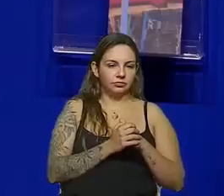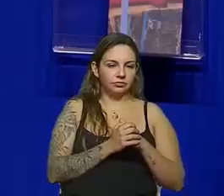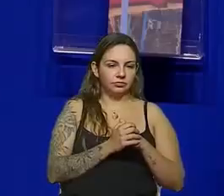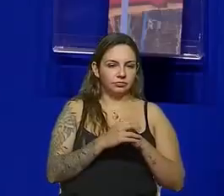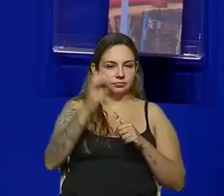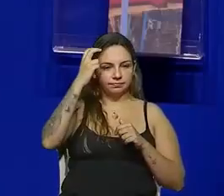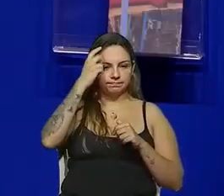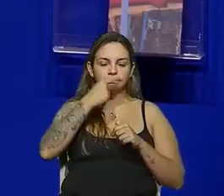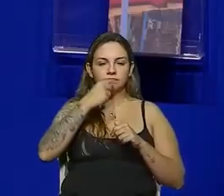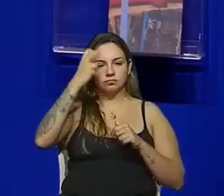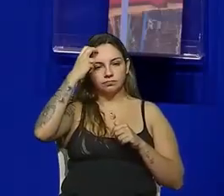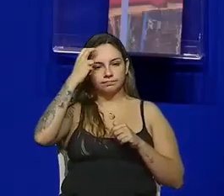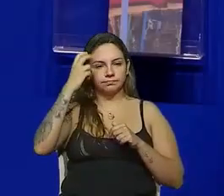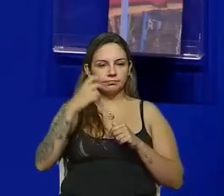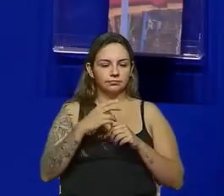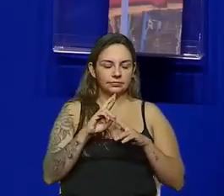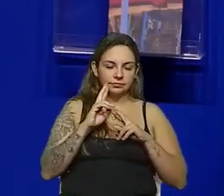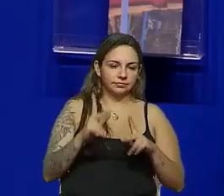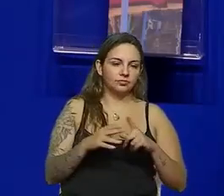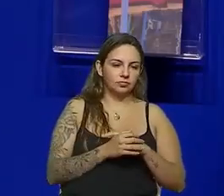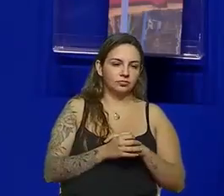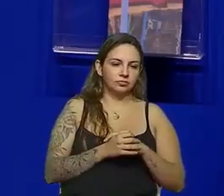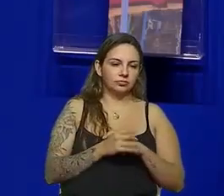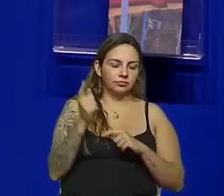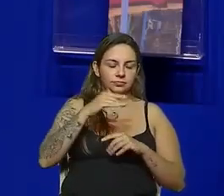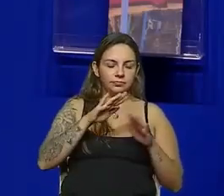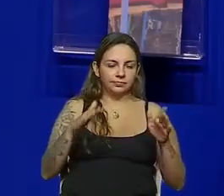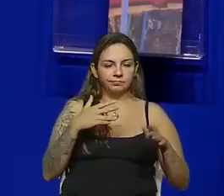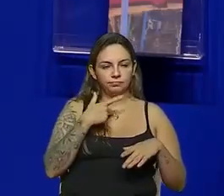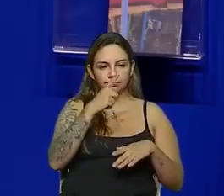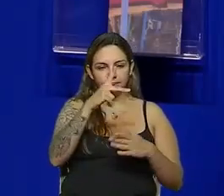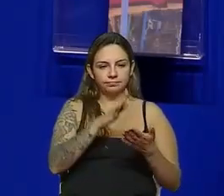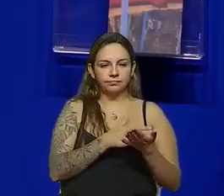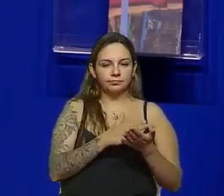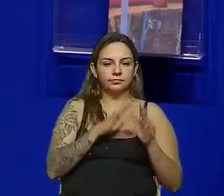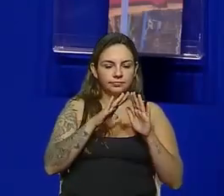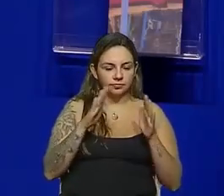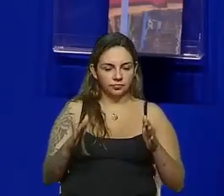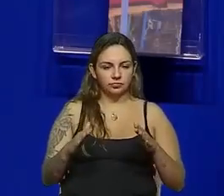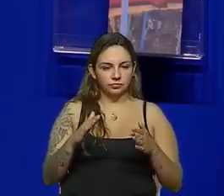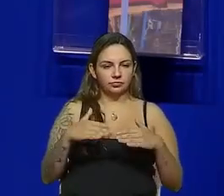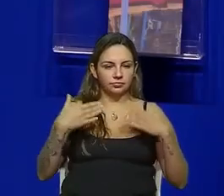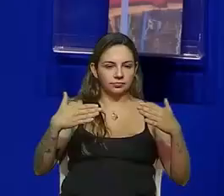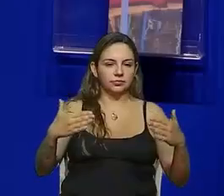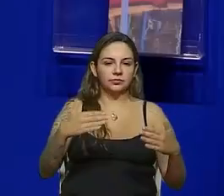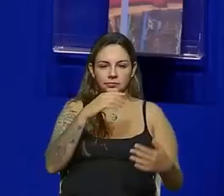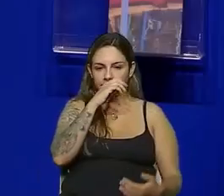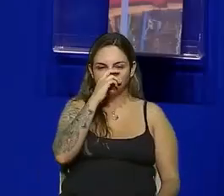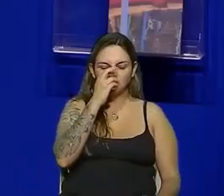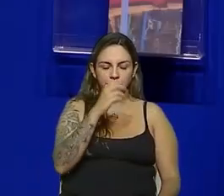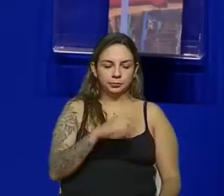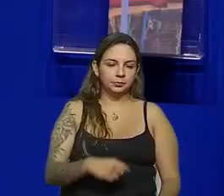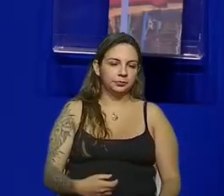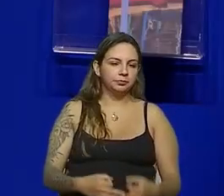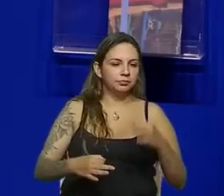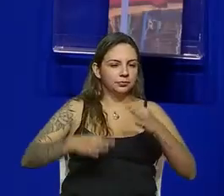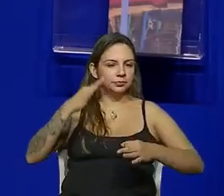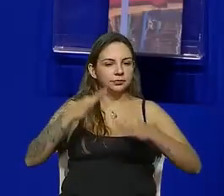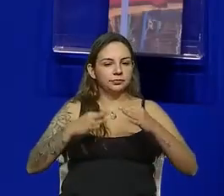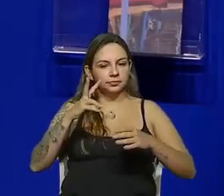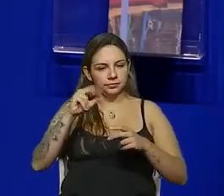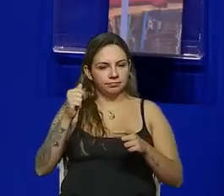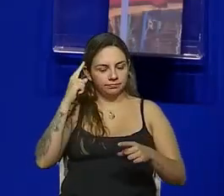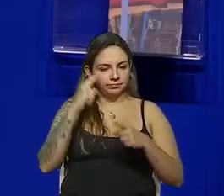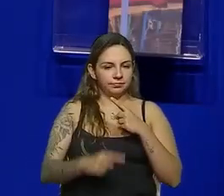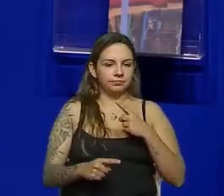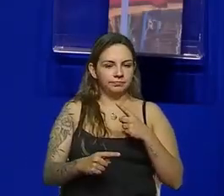muito culto e a gente achava estranho. Mas ele veio na minha mesa e falou, teu livro está na mesa do ministro Armando Falcão da Justiça. Ele vai